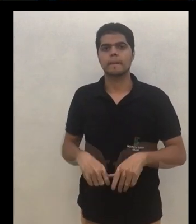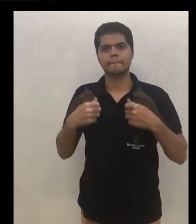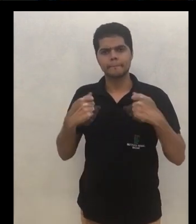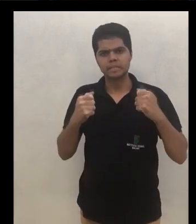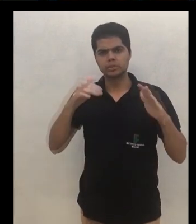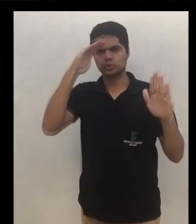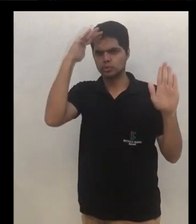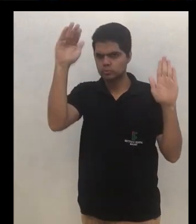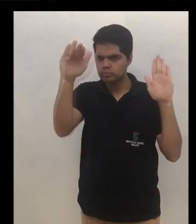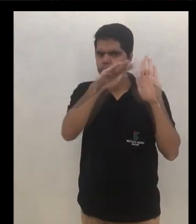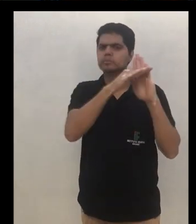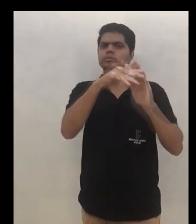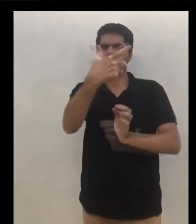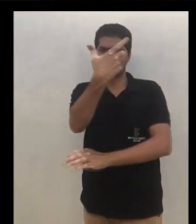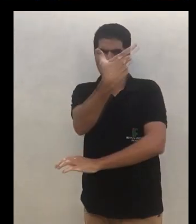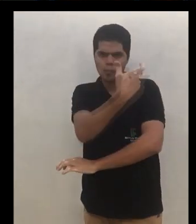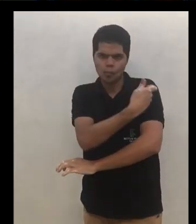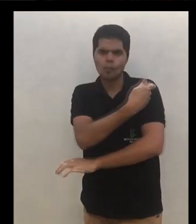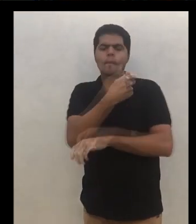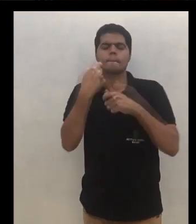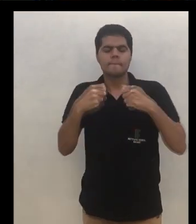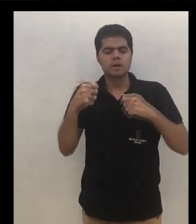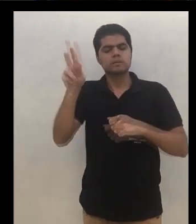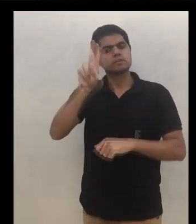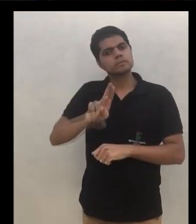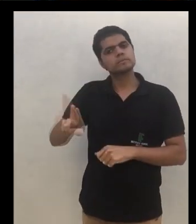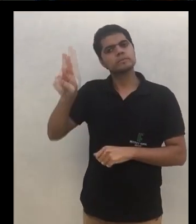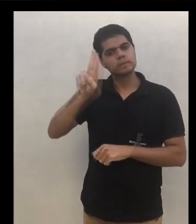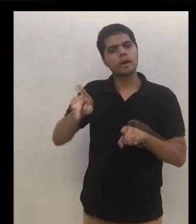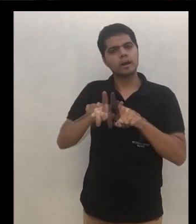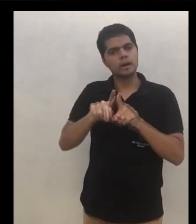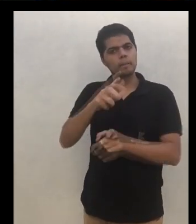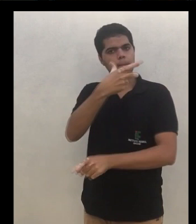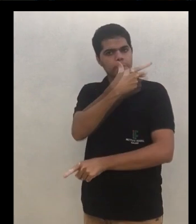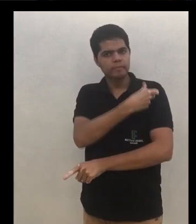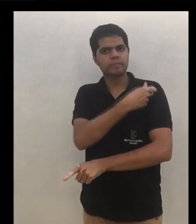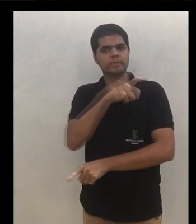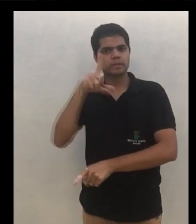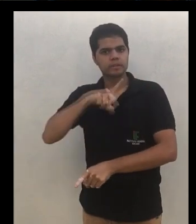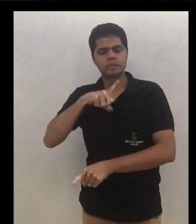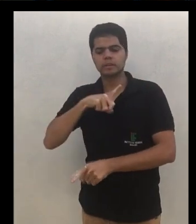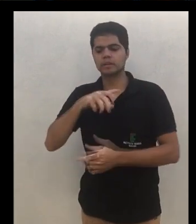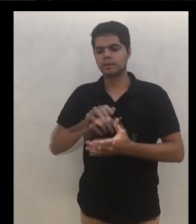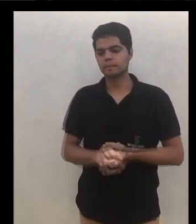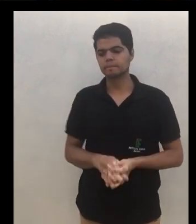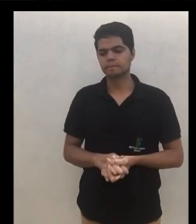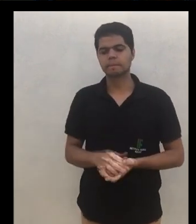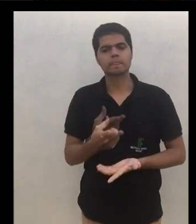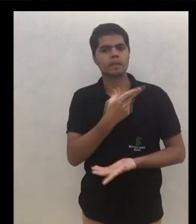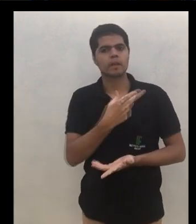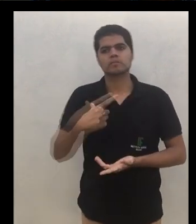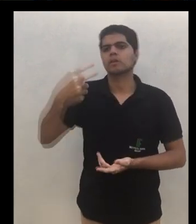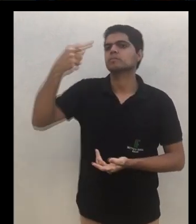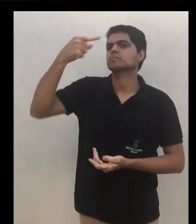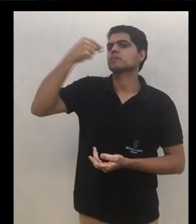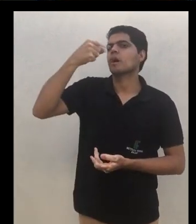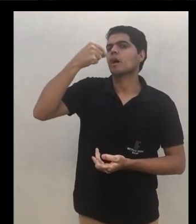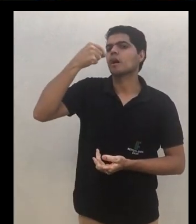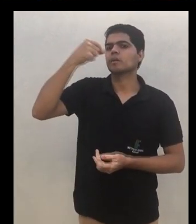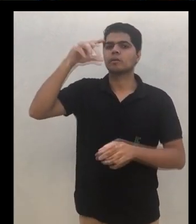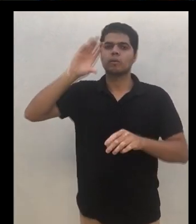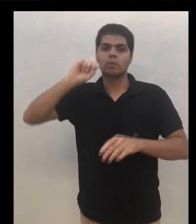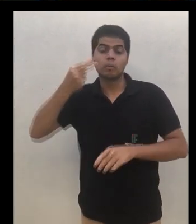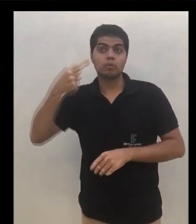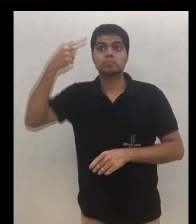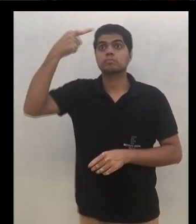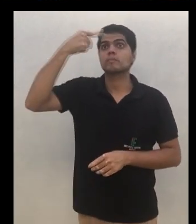de aplicação, tudo isso tem que ser anotado, tá? Essa vacina que é ocular, é de Newcastle, pode ser na narina, no olho ou mesmo